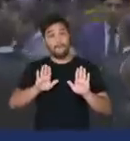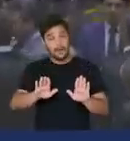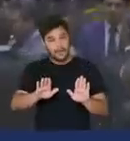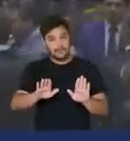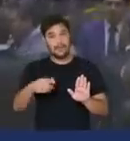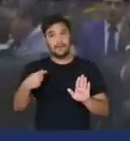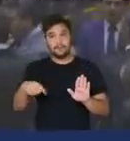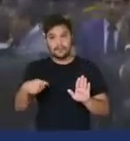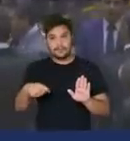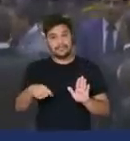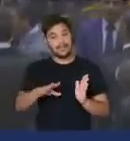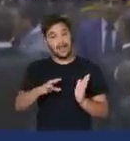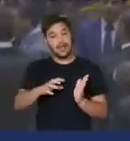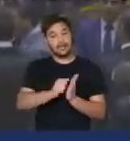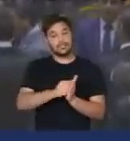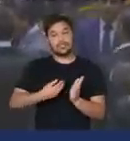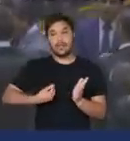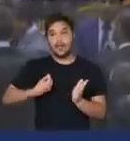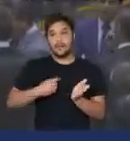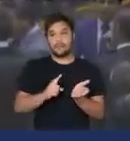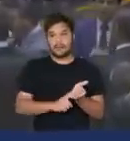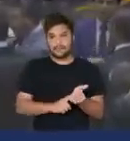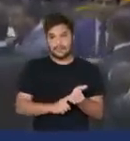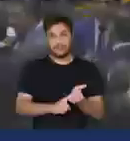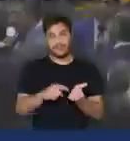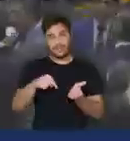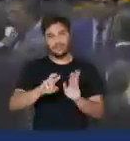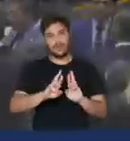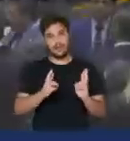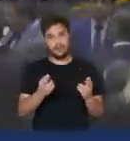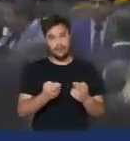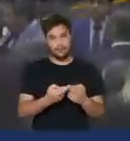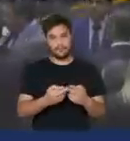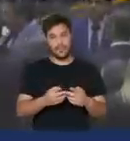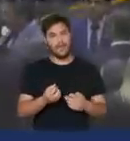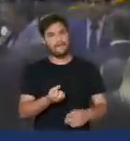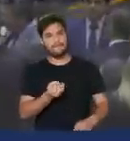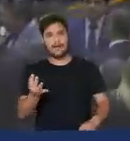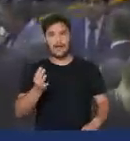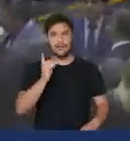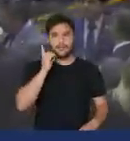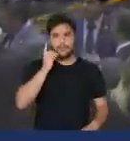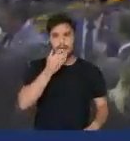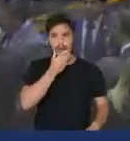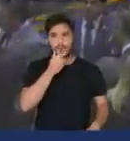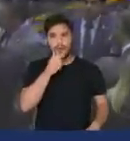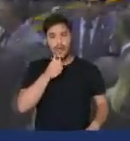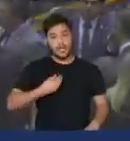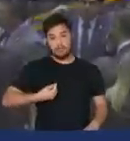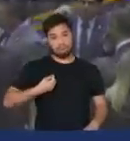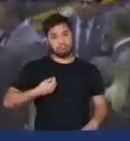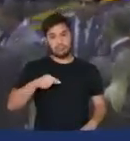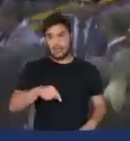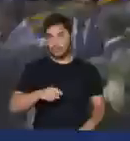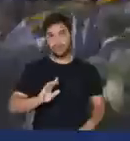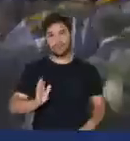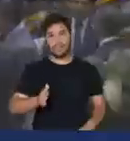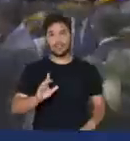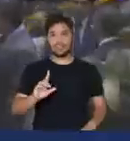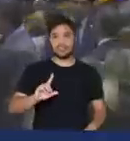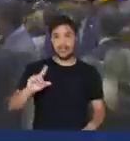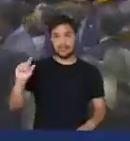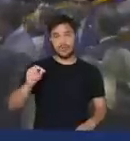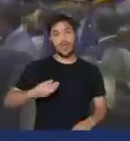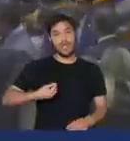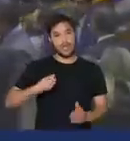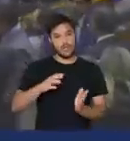que tenham registrado a presença no início da sessão. Vários deputados e deputadas não estavam mais presentes na sessão, ainda